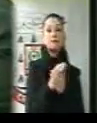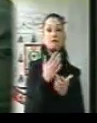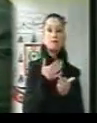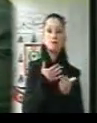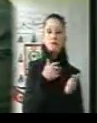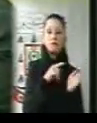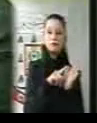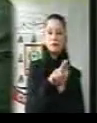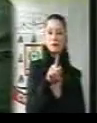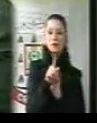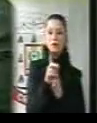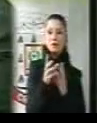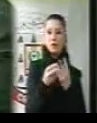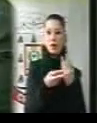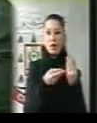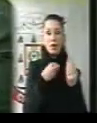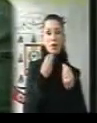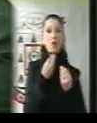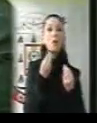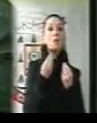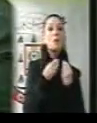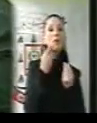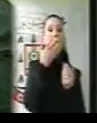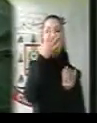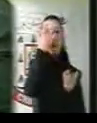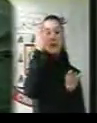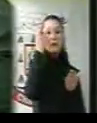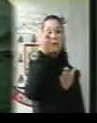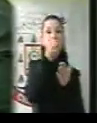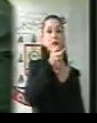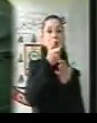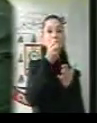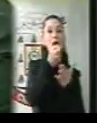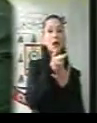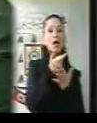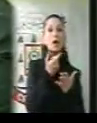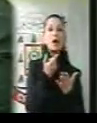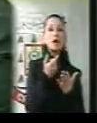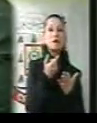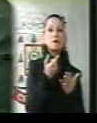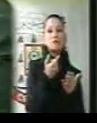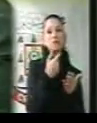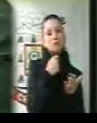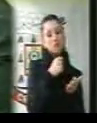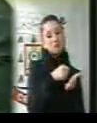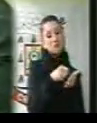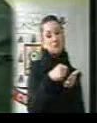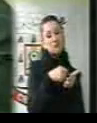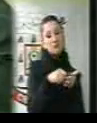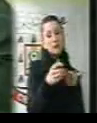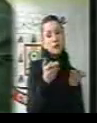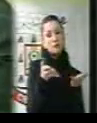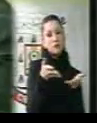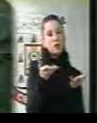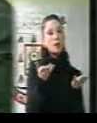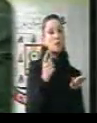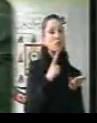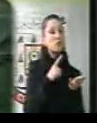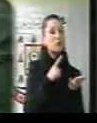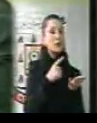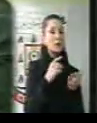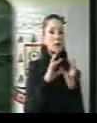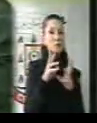pergunta seria sobre as indenizações. Com o xerox do cheque que o senhor trouxe, se todas as